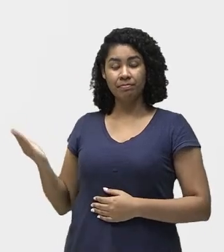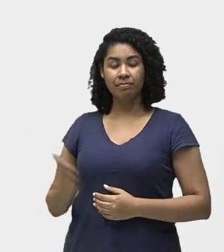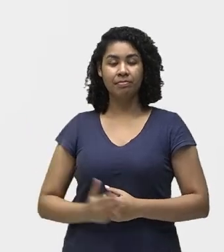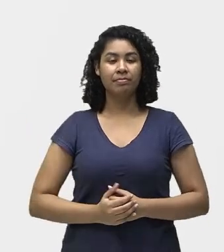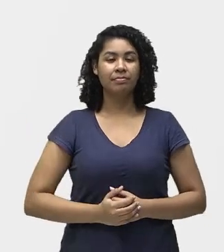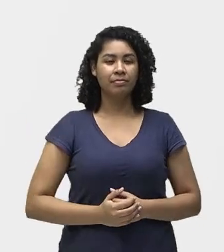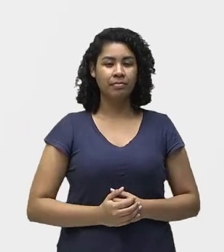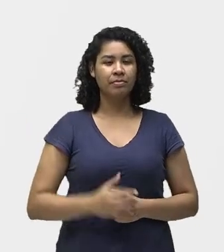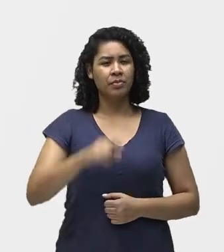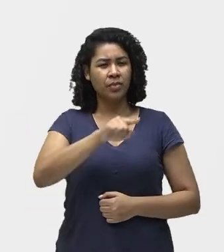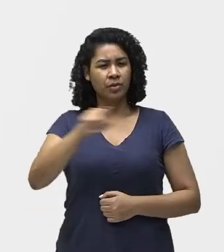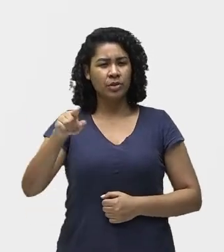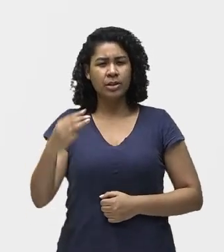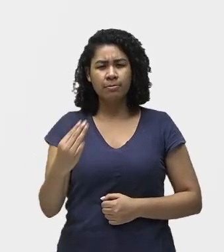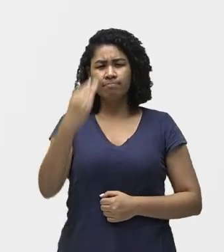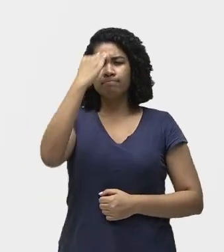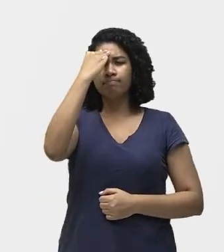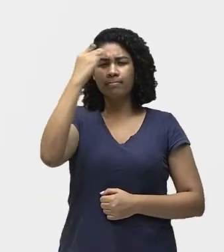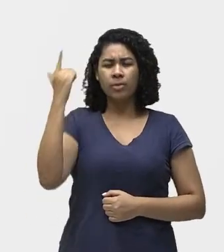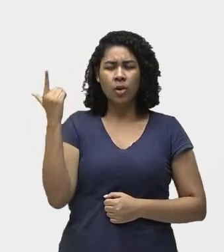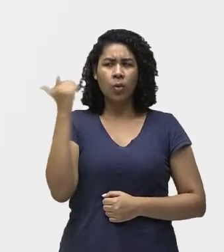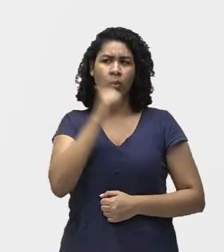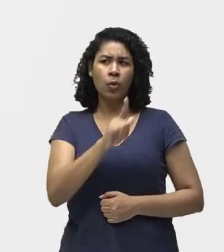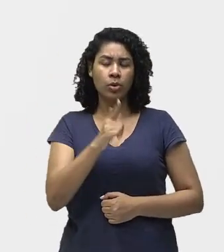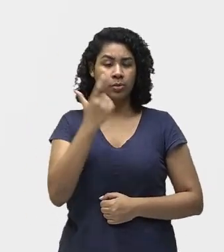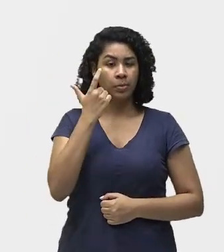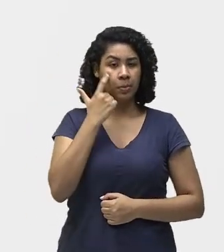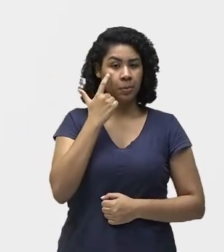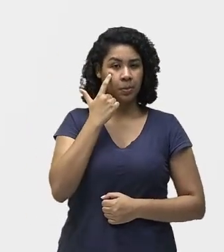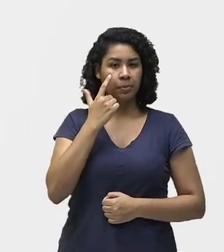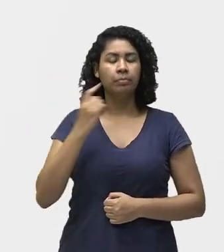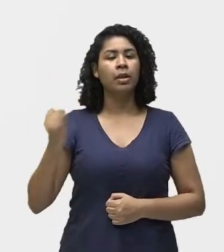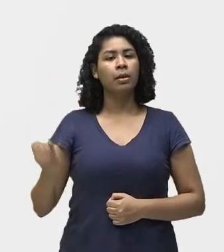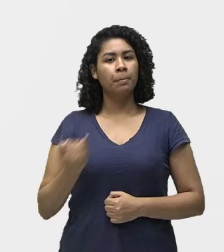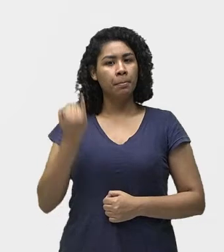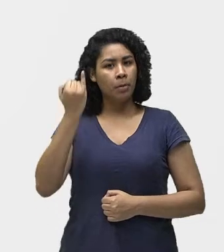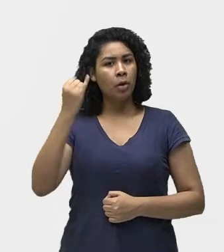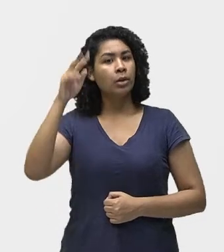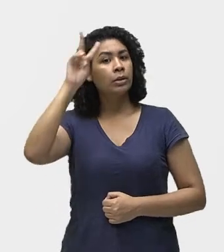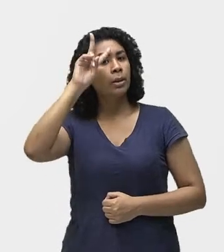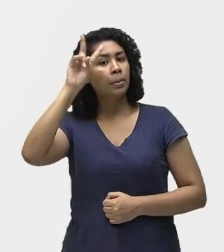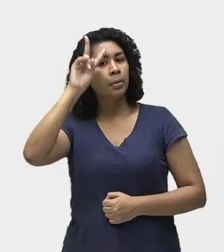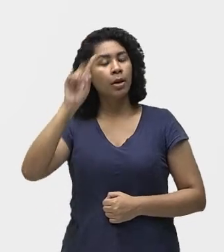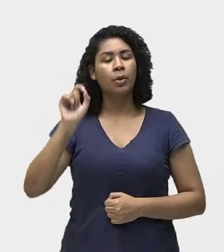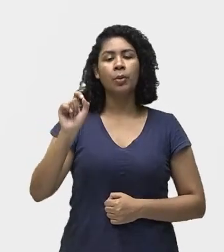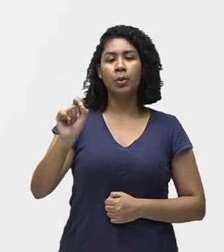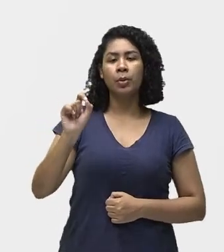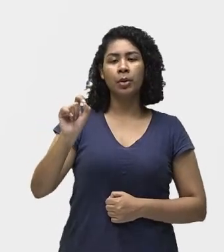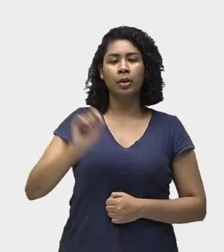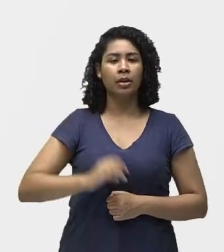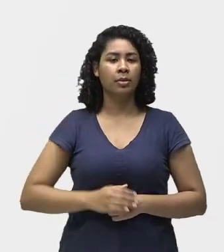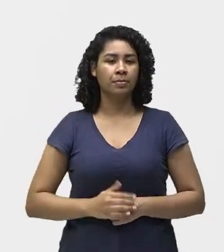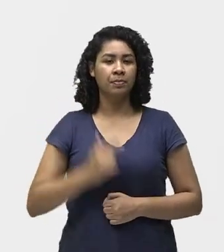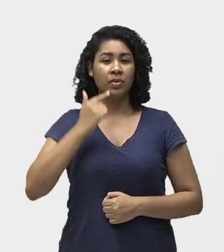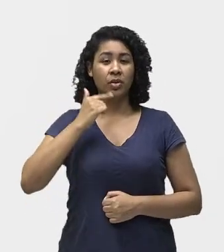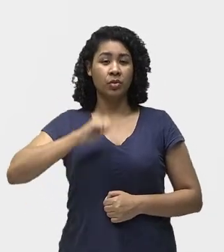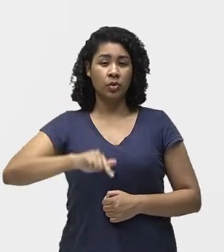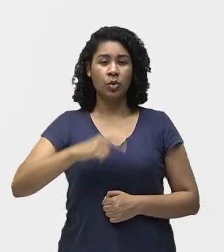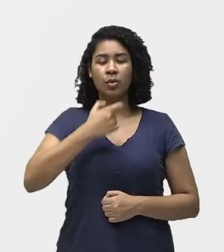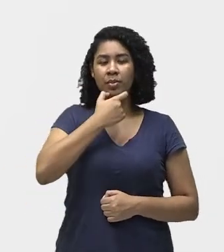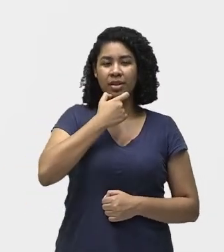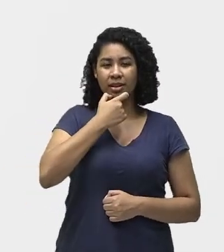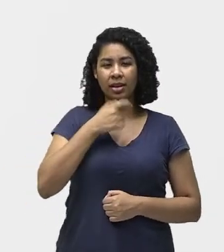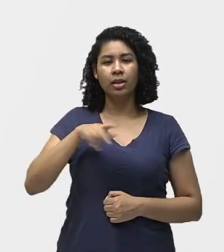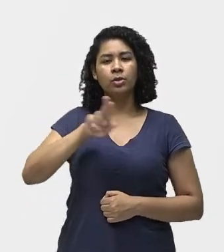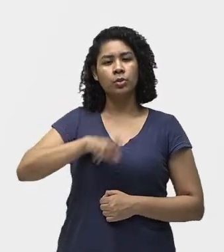gente enfatizar mais uma vez o it, tá? É importante lembrar que na língua inglesa, quando falamos